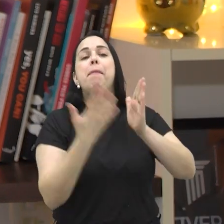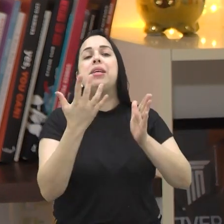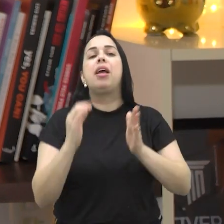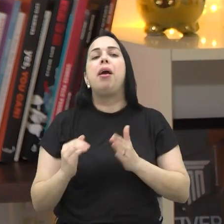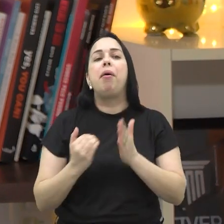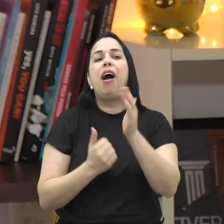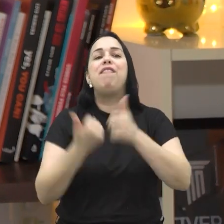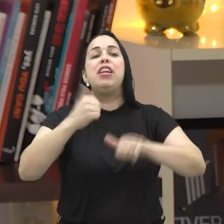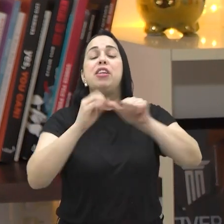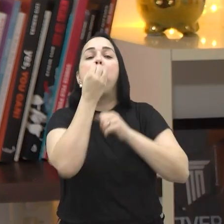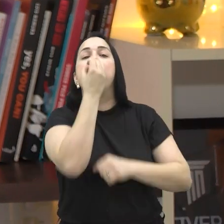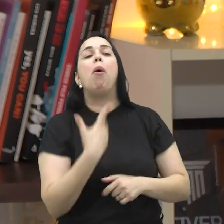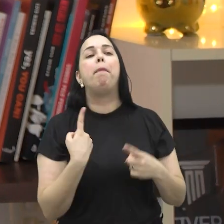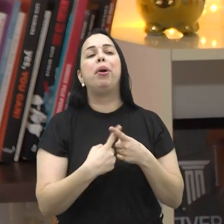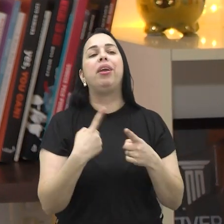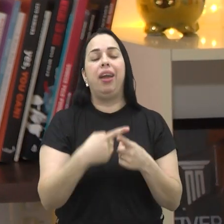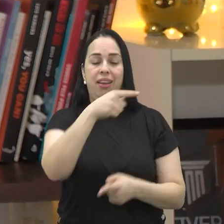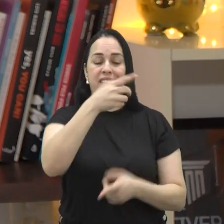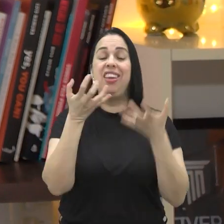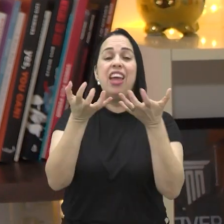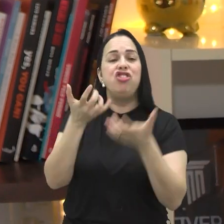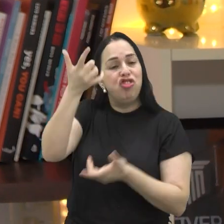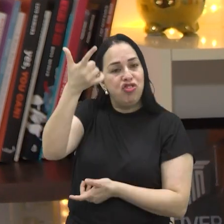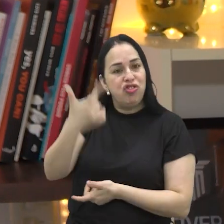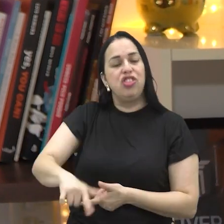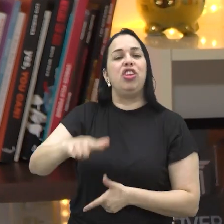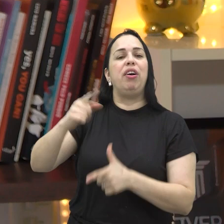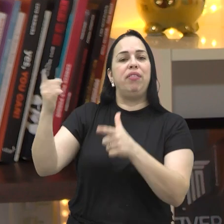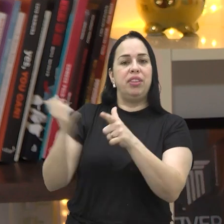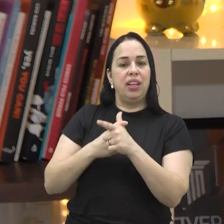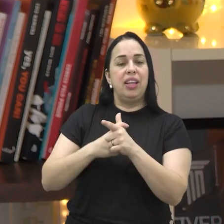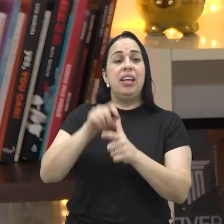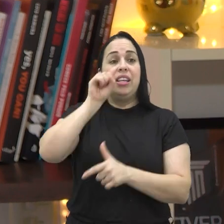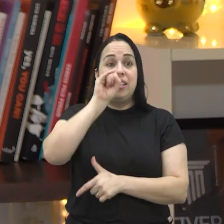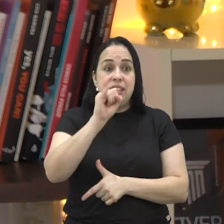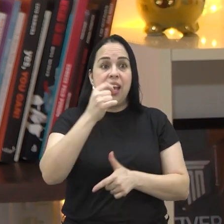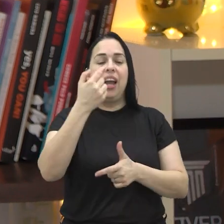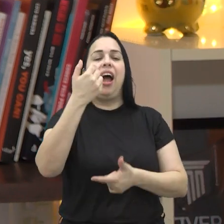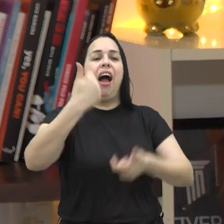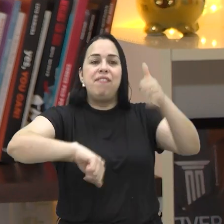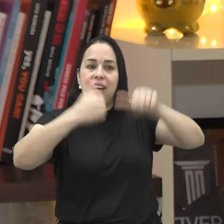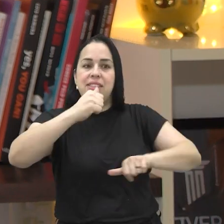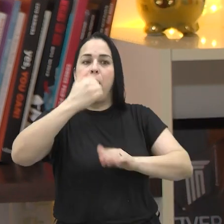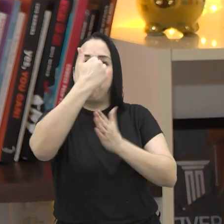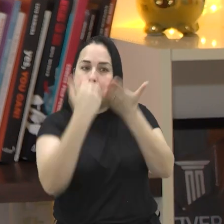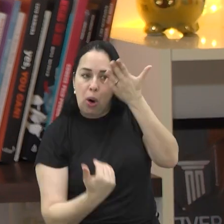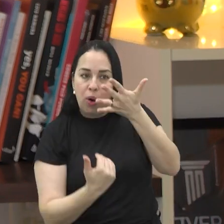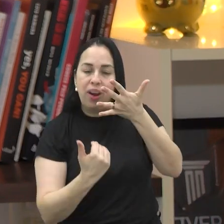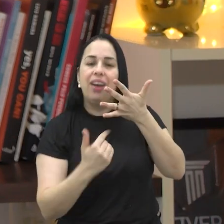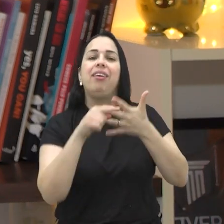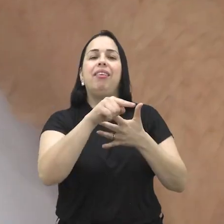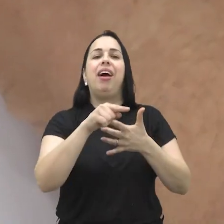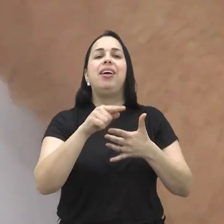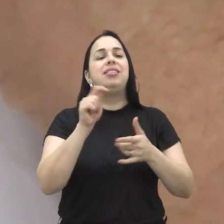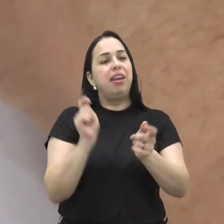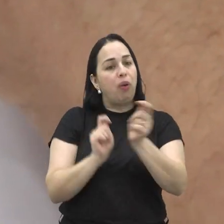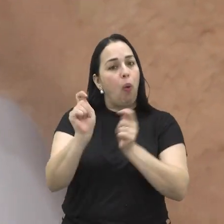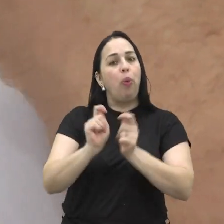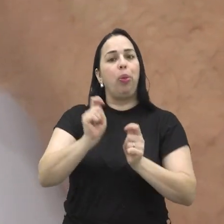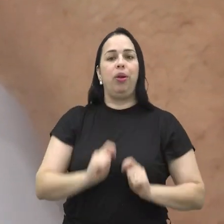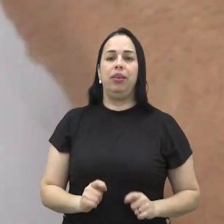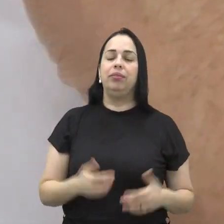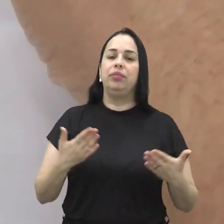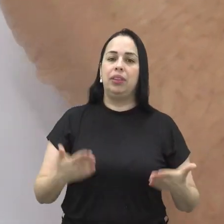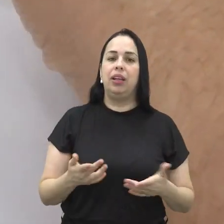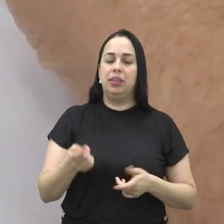para quê? Para fazer mais dívida. Então se o score caiu, que bom que ele caiu para você parar de fazer mais dívida e parar de se afundar. E